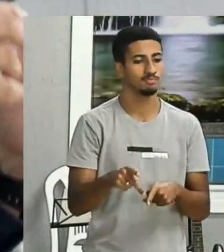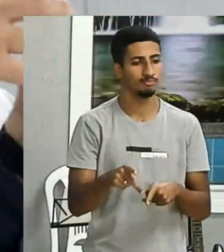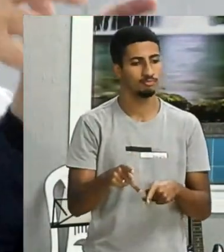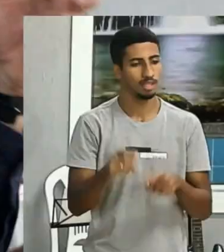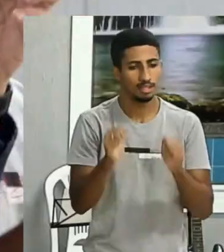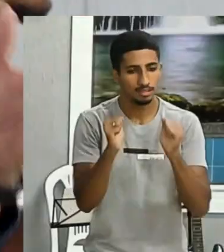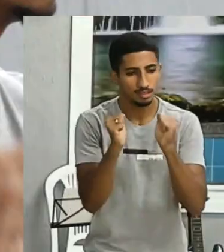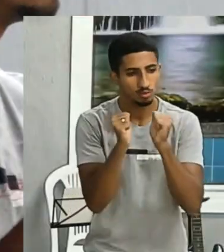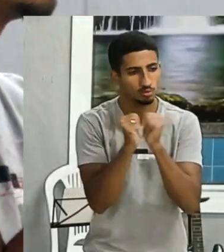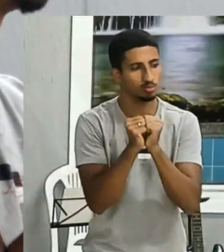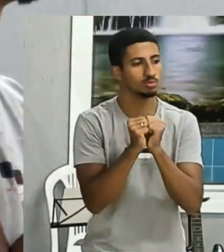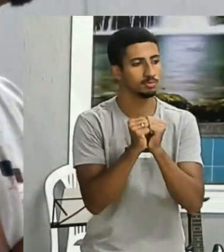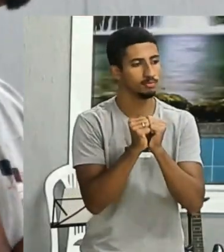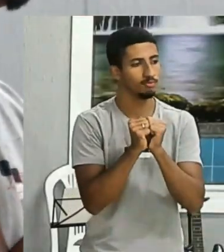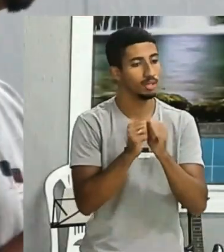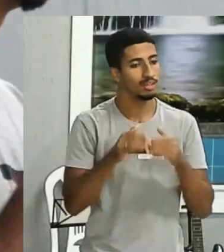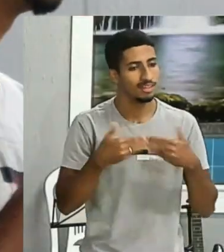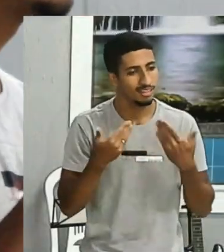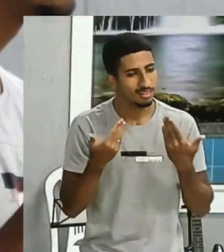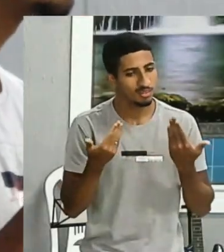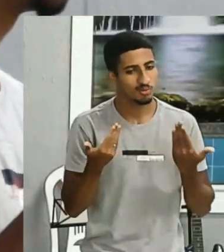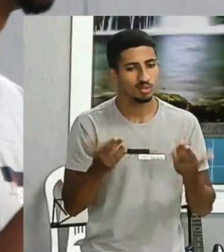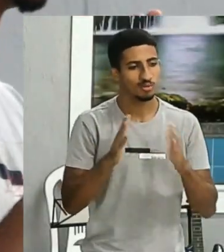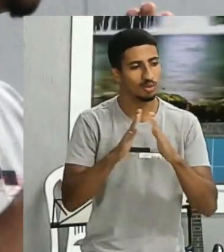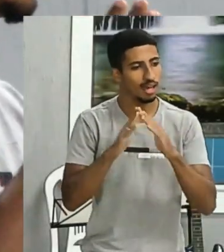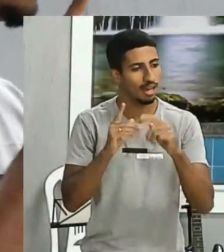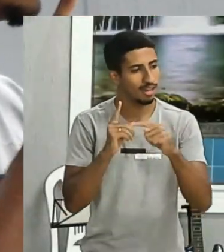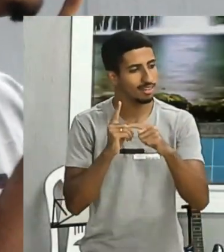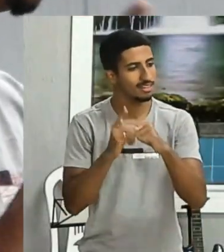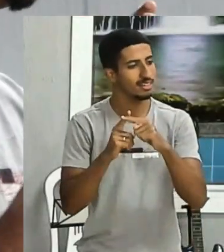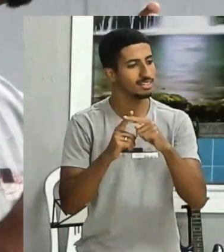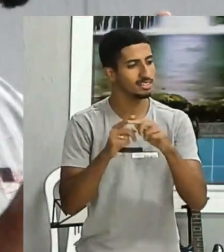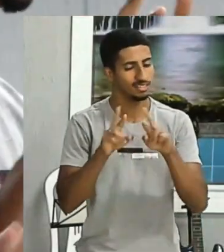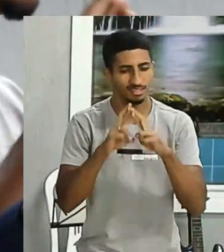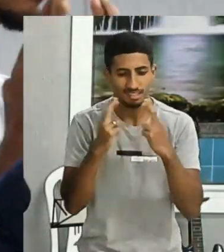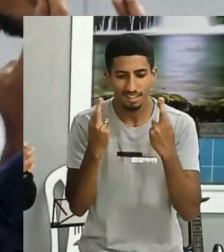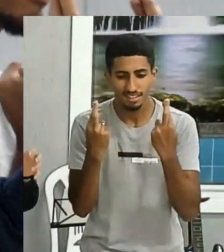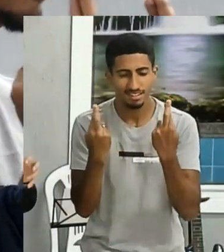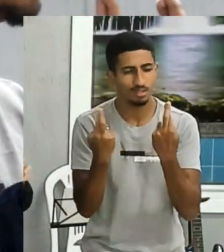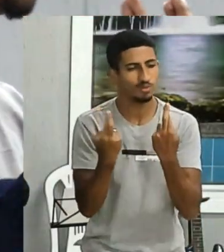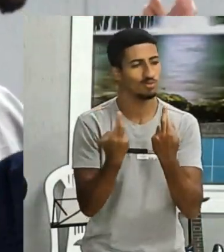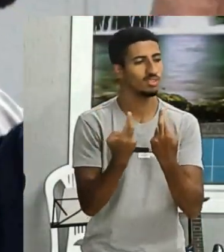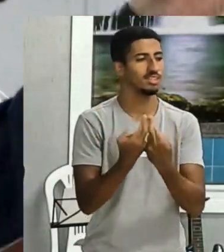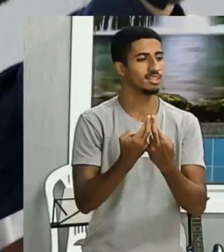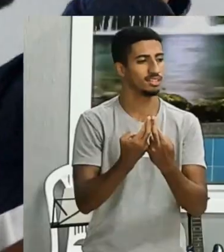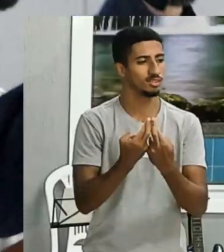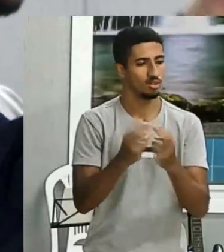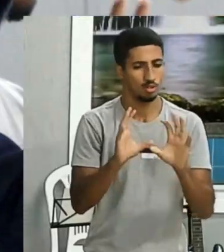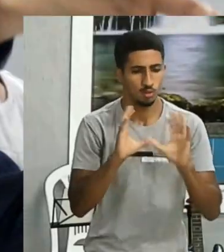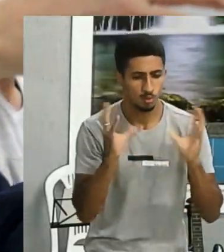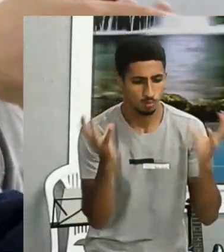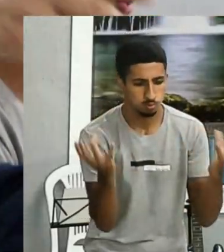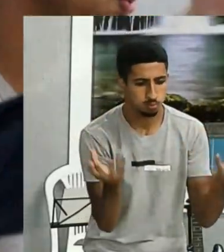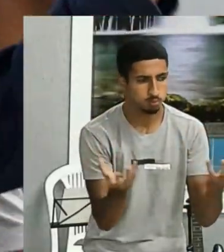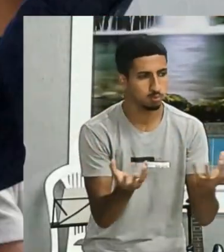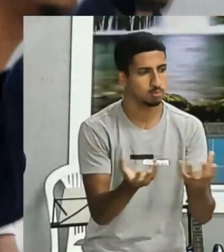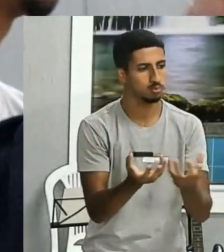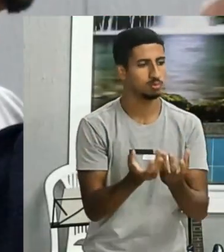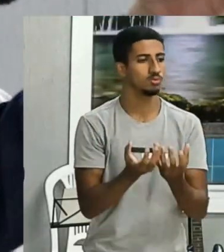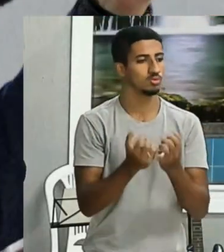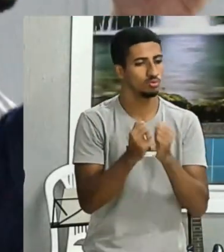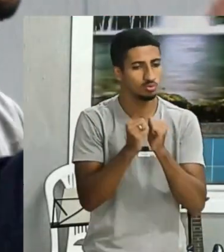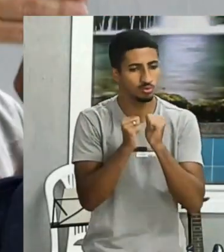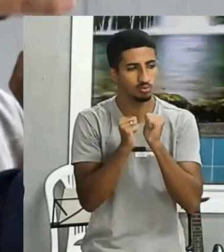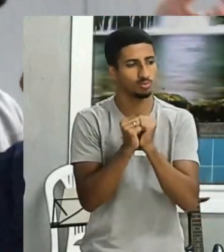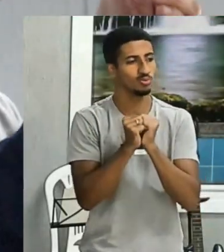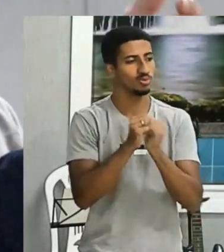E quando a igreja está reunida, quando o ajuntamento acontece,